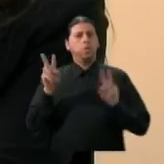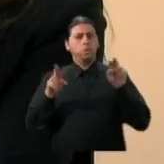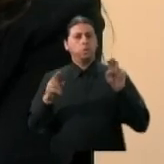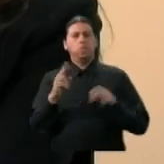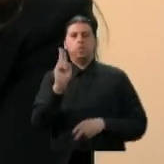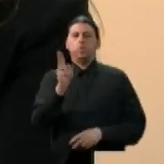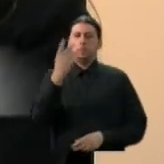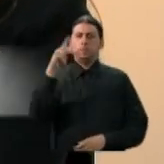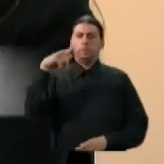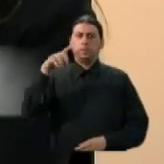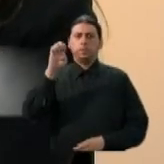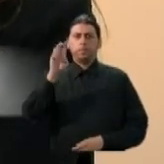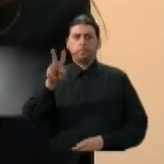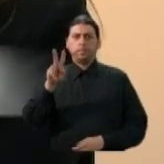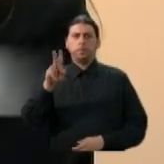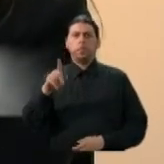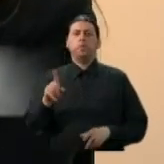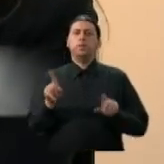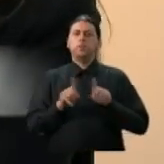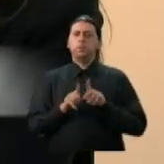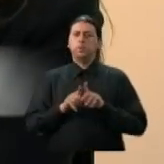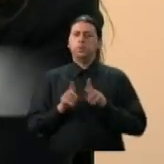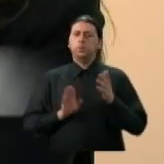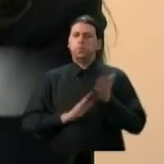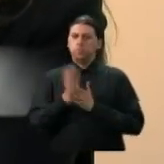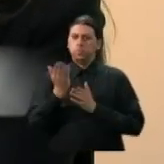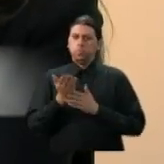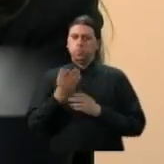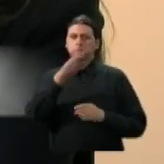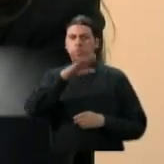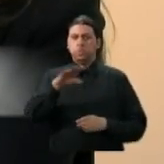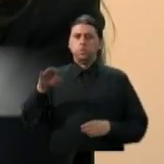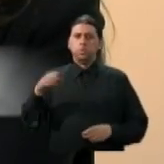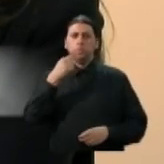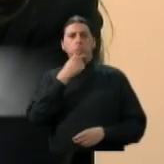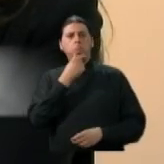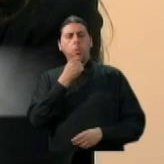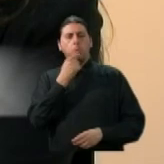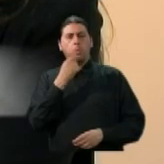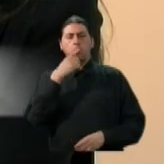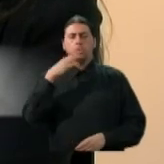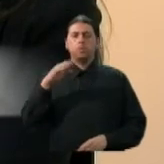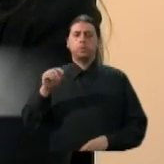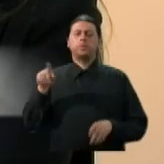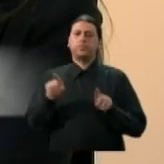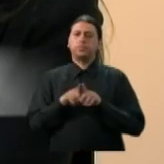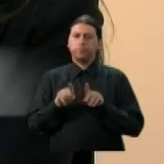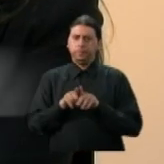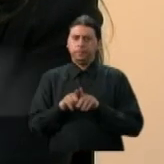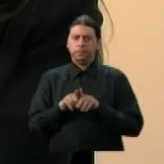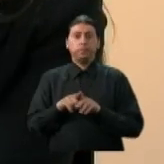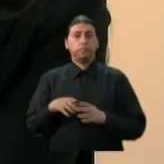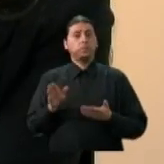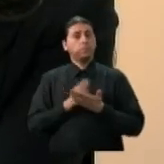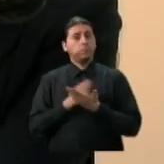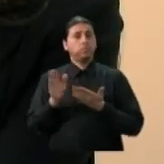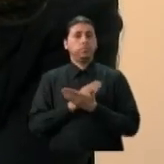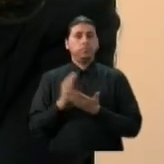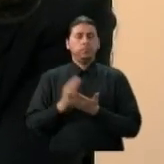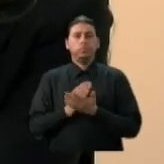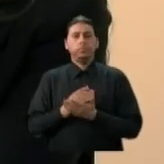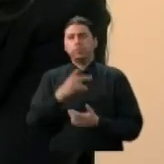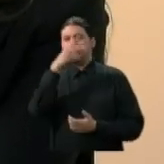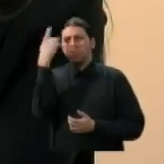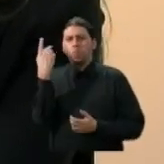HPV, que incluiu os meninos. Então, às vezes as pessoas assim